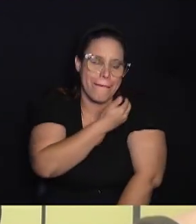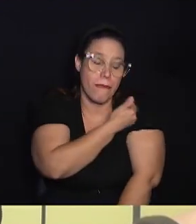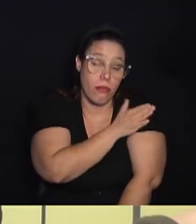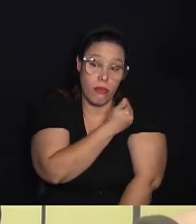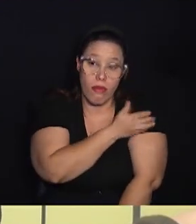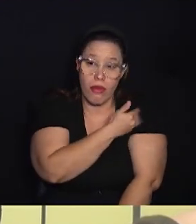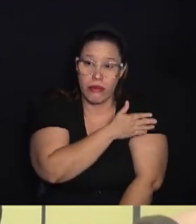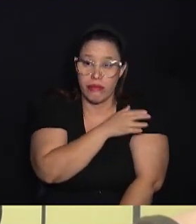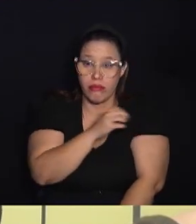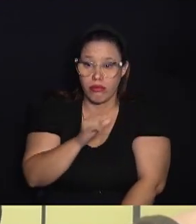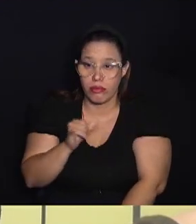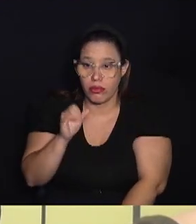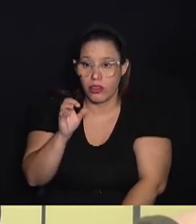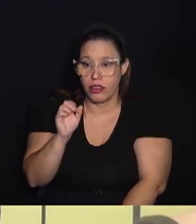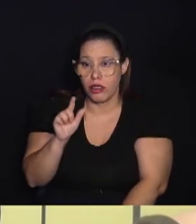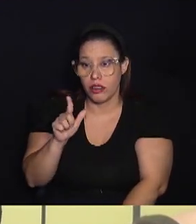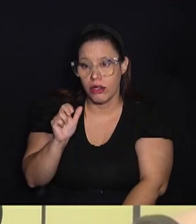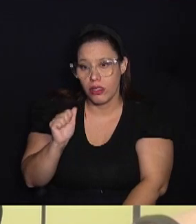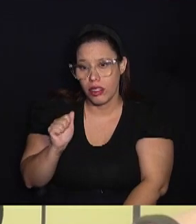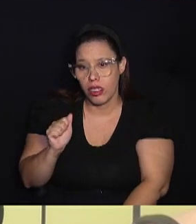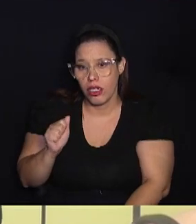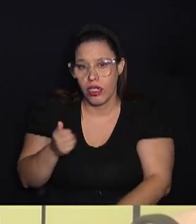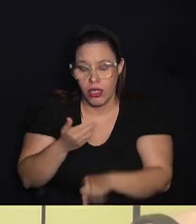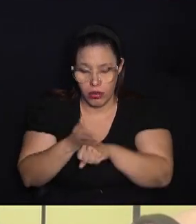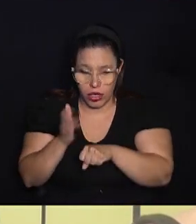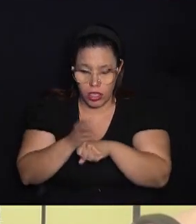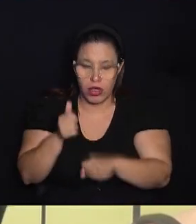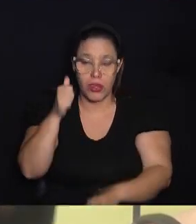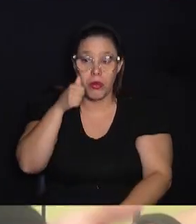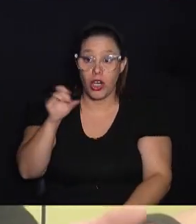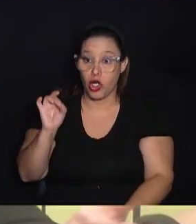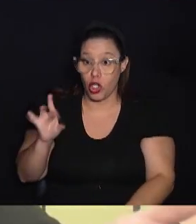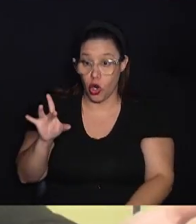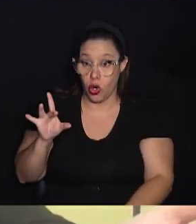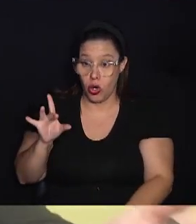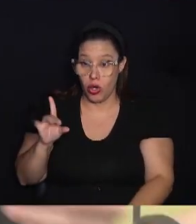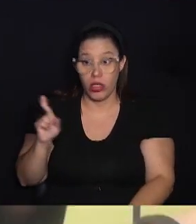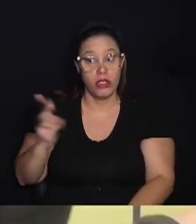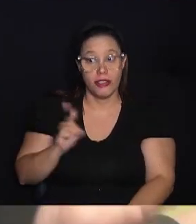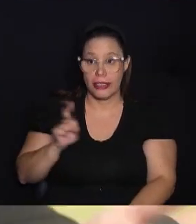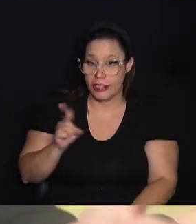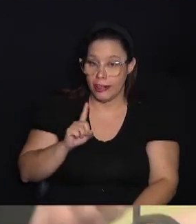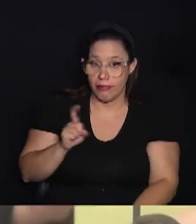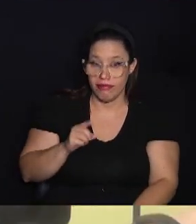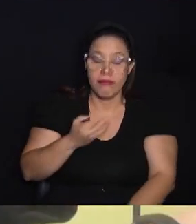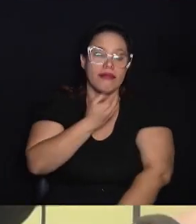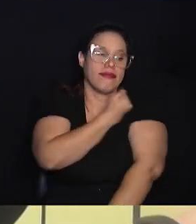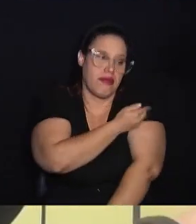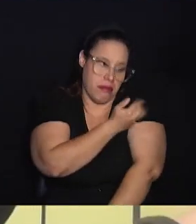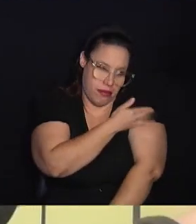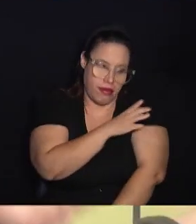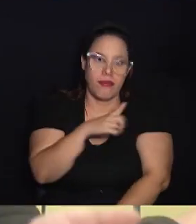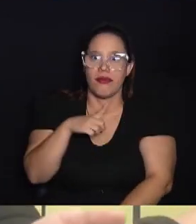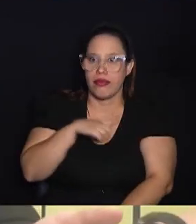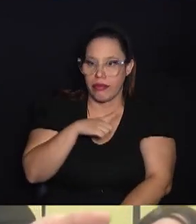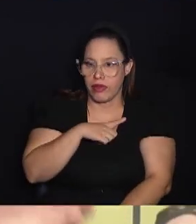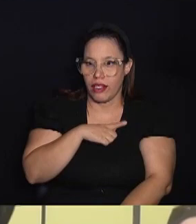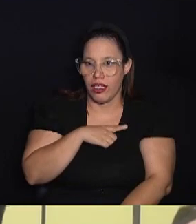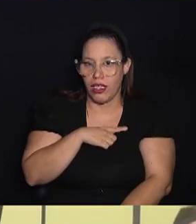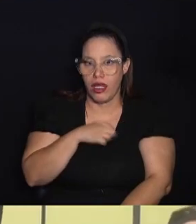de que yoga seria uma atividade para mulheres porque a gente tem um um um preconceito de que mulheres têm que se